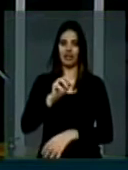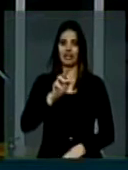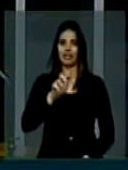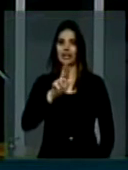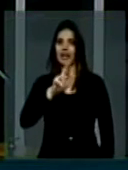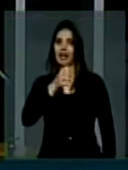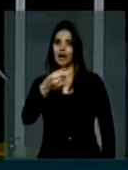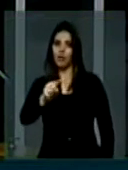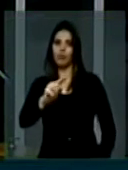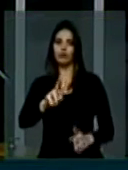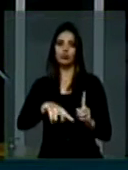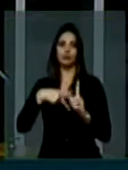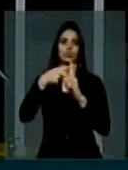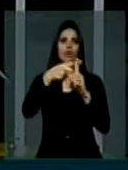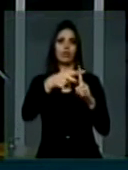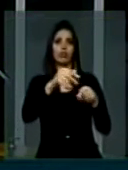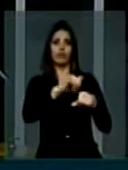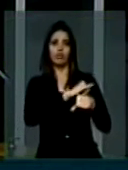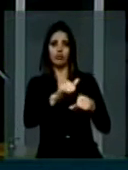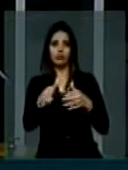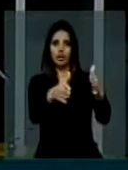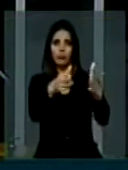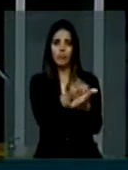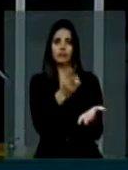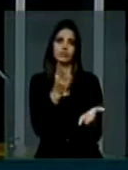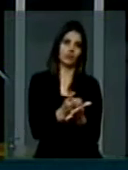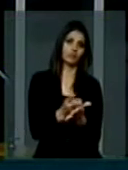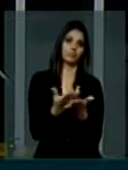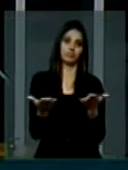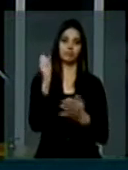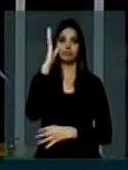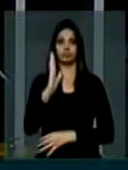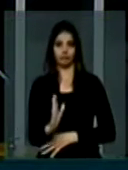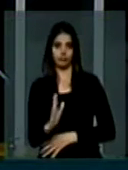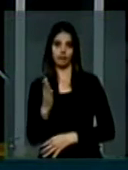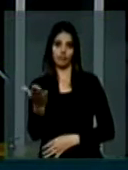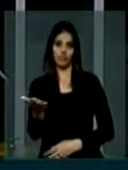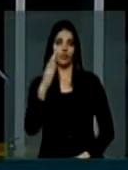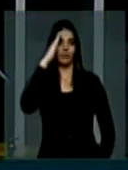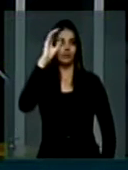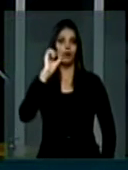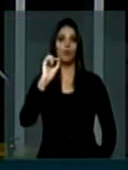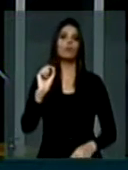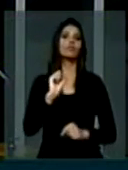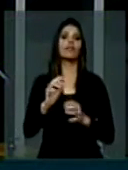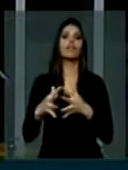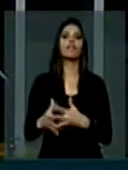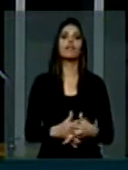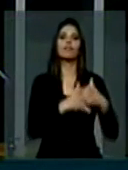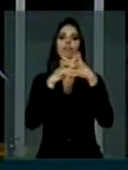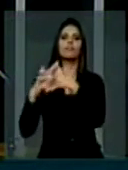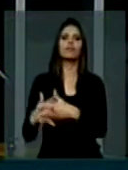tamanho, ao passo que a logística continua a mesma. Enquanto no Brasil, diz Jank, o principal modal é o caminhão